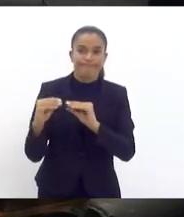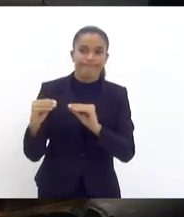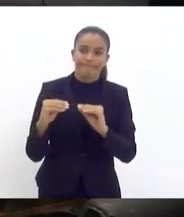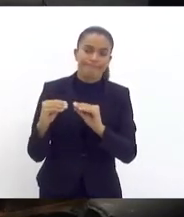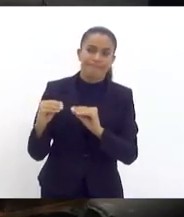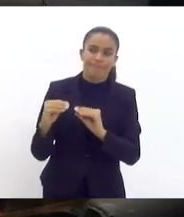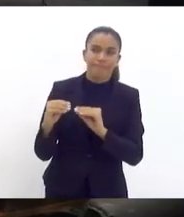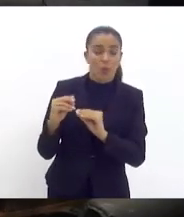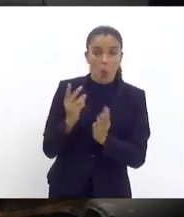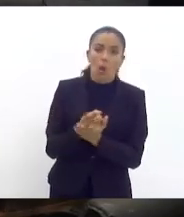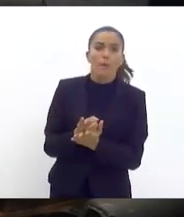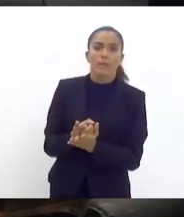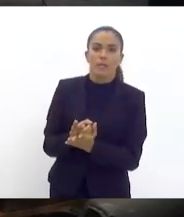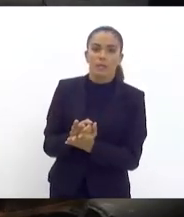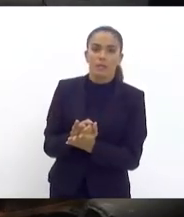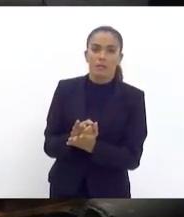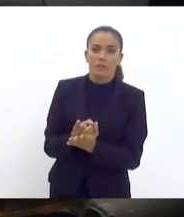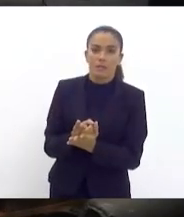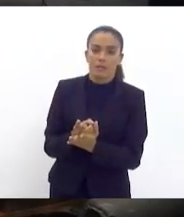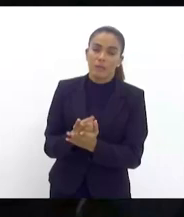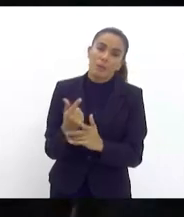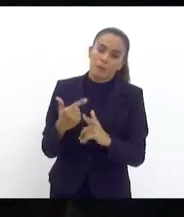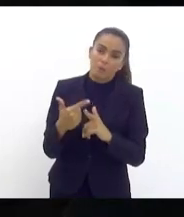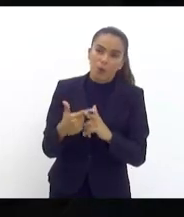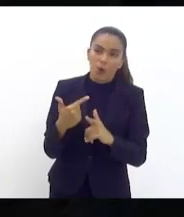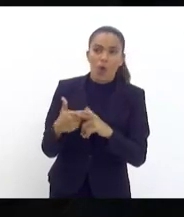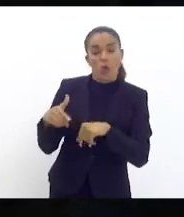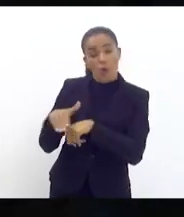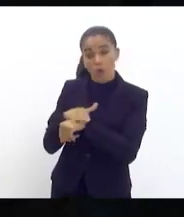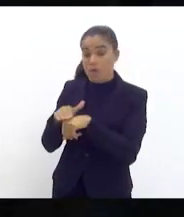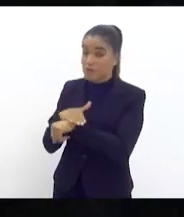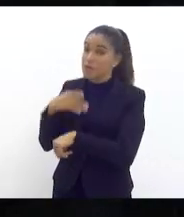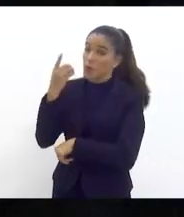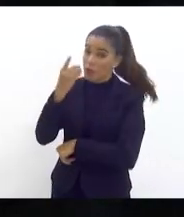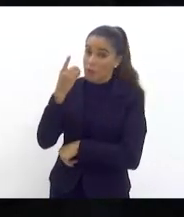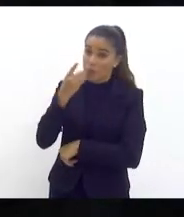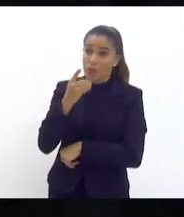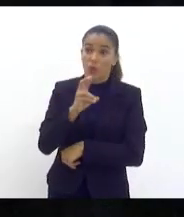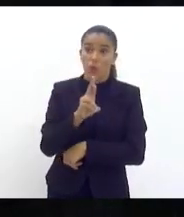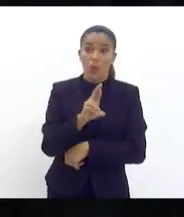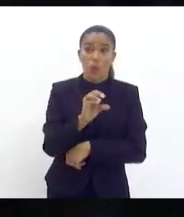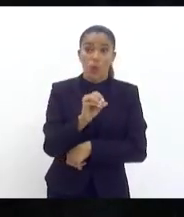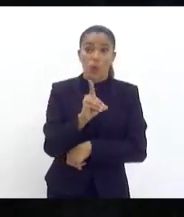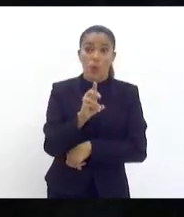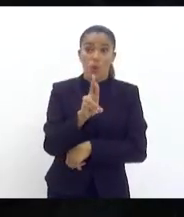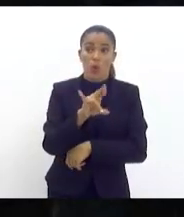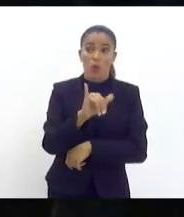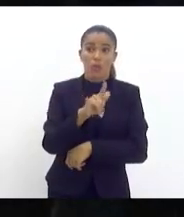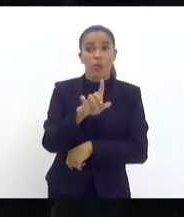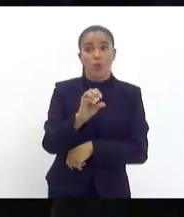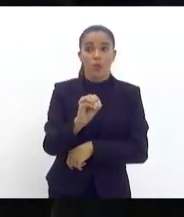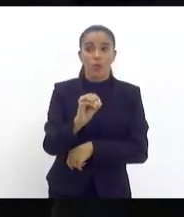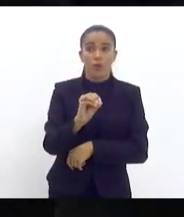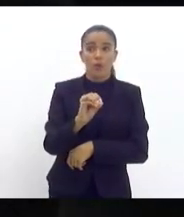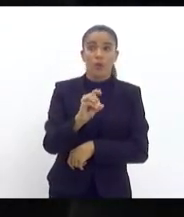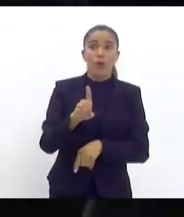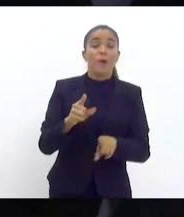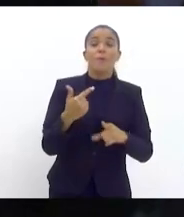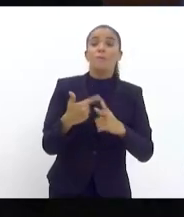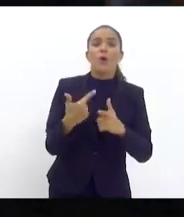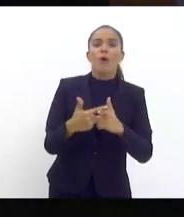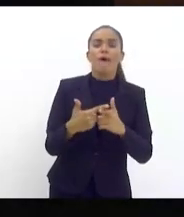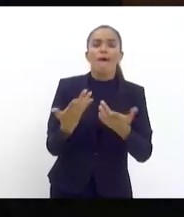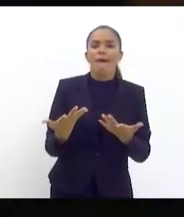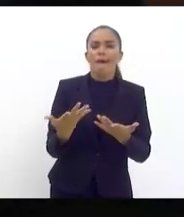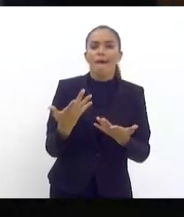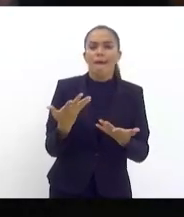Não, mas eu quero manter, porque eu tinha conversado com o deputado Rodrigo, acho importante, porque senão, presidente, a gente começa a